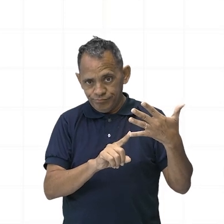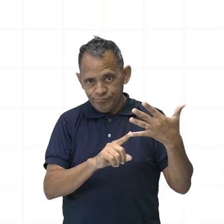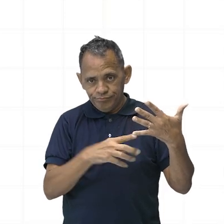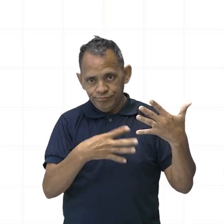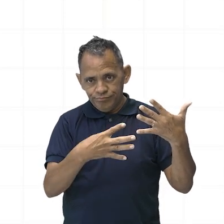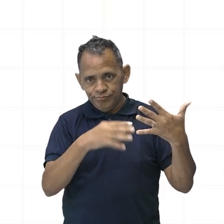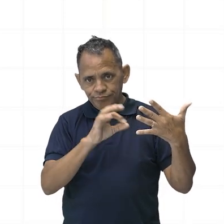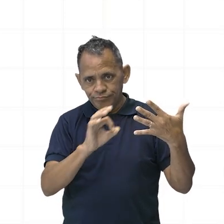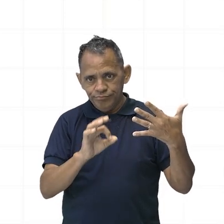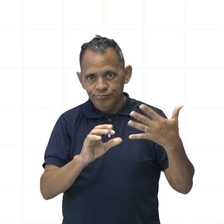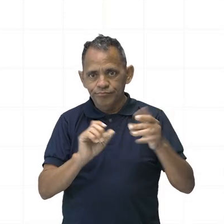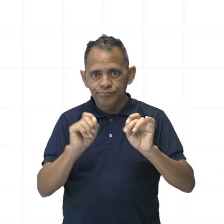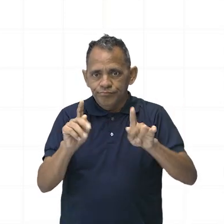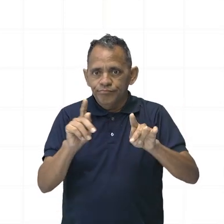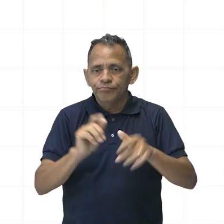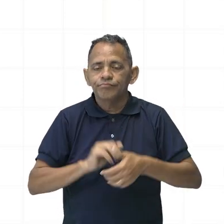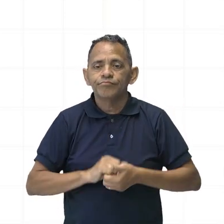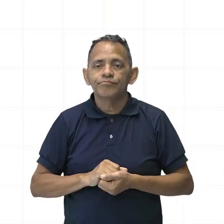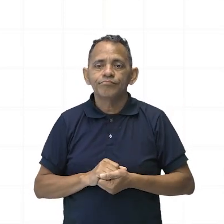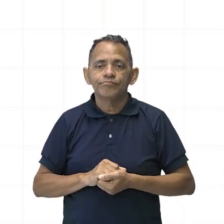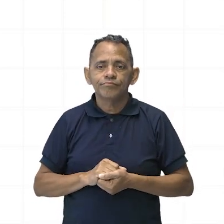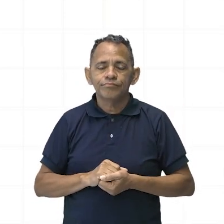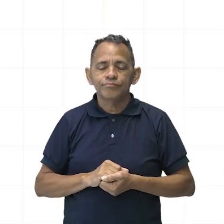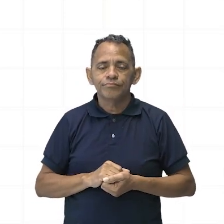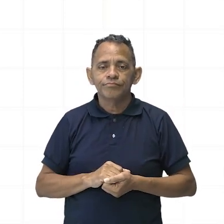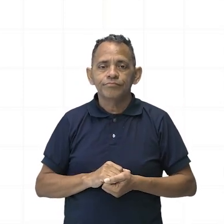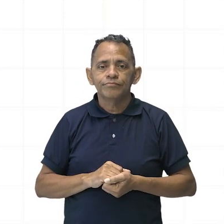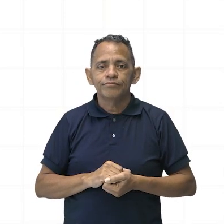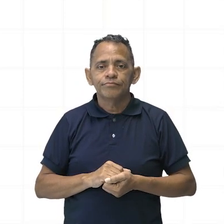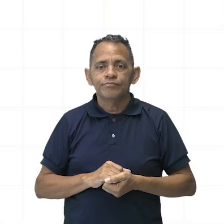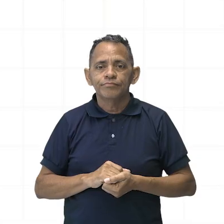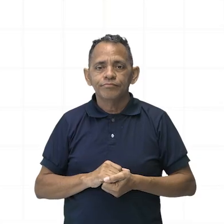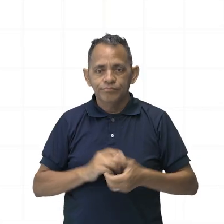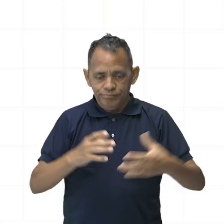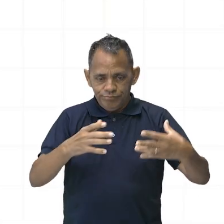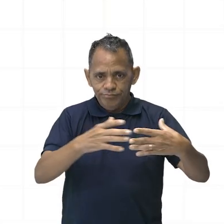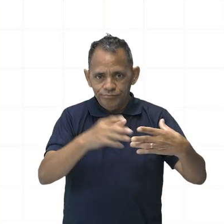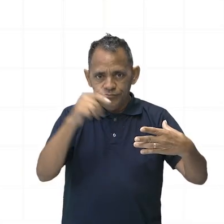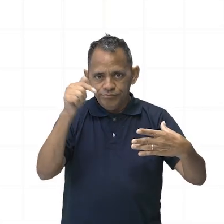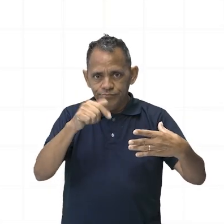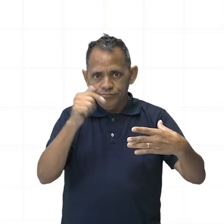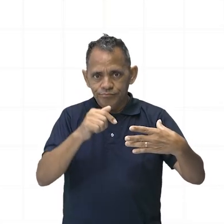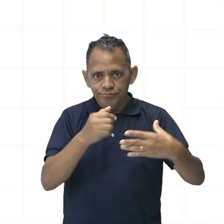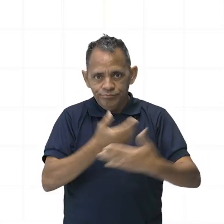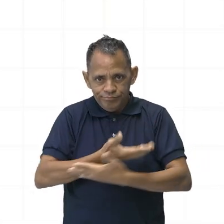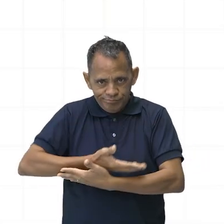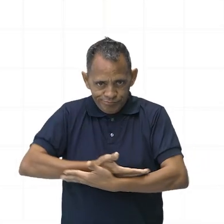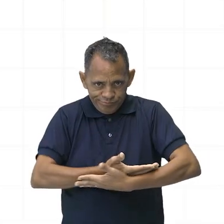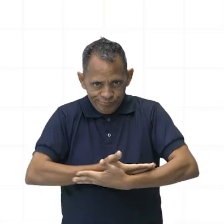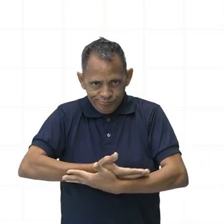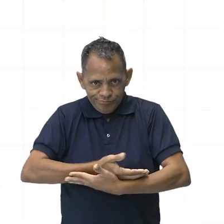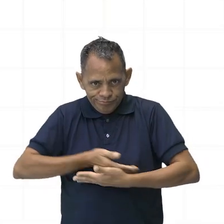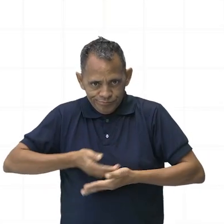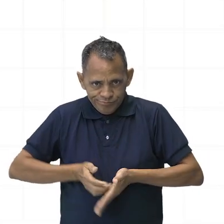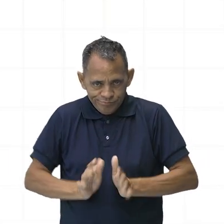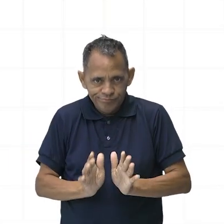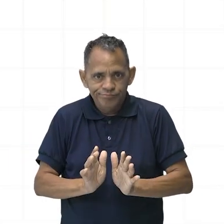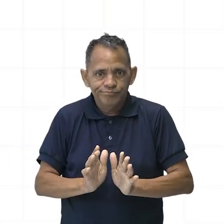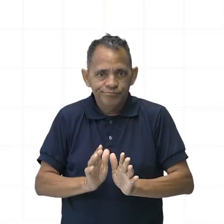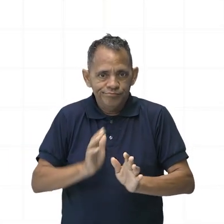16%. E o último intervalo, 4%, né? Então, 4% desse